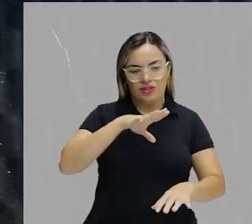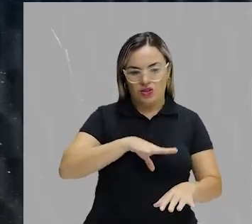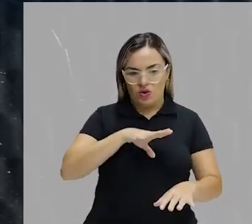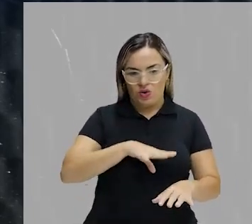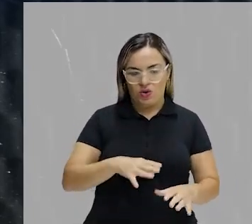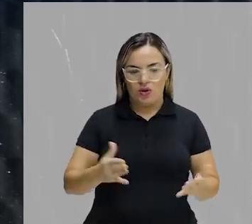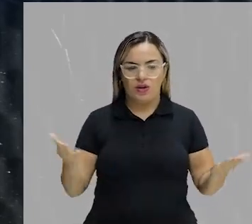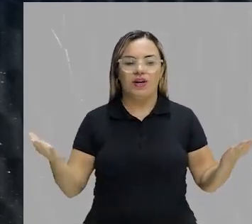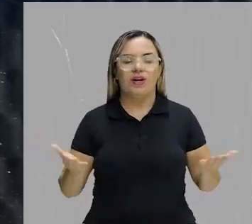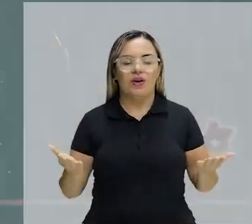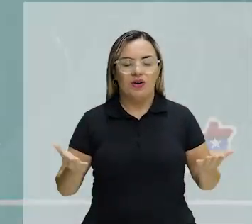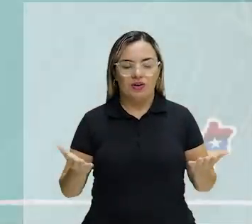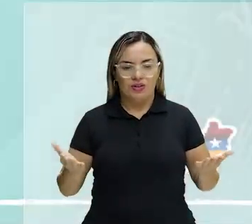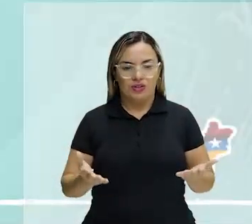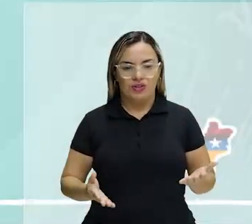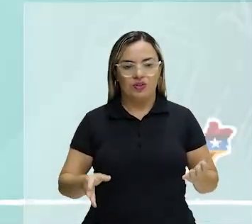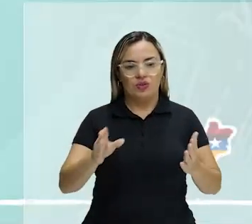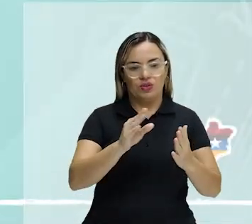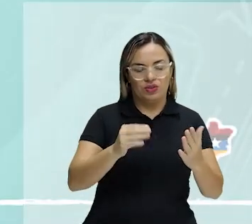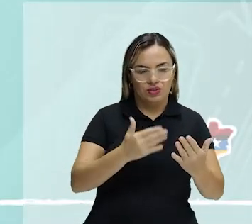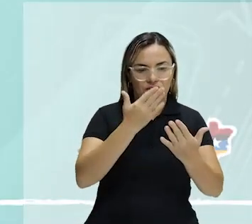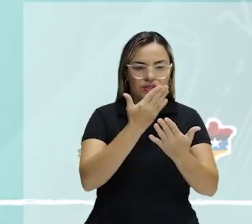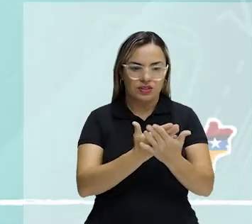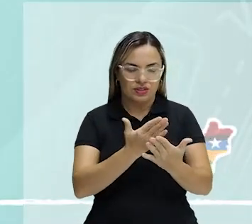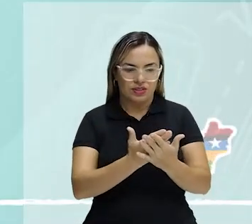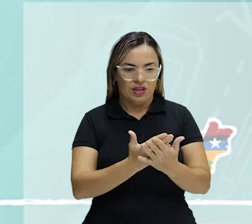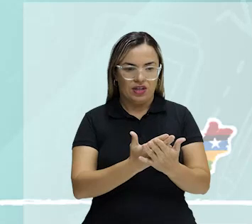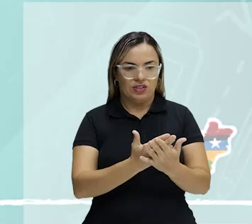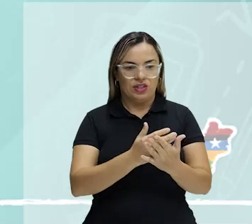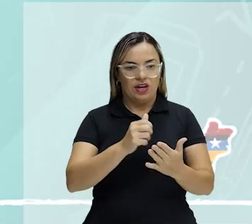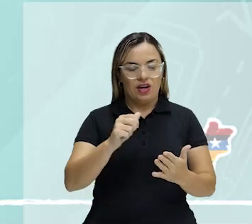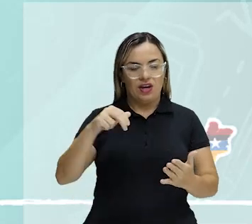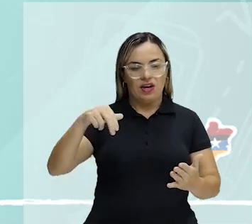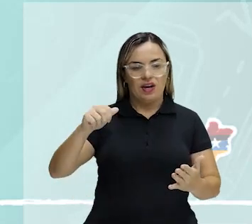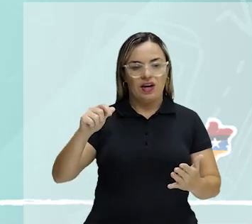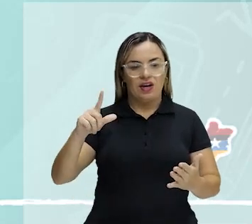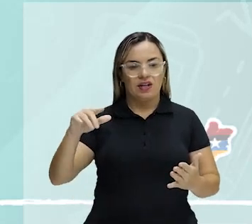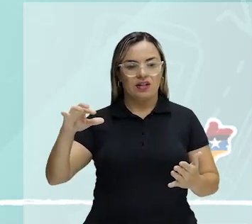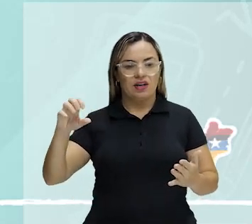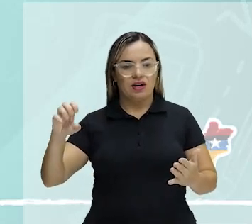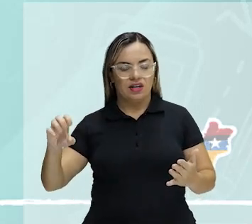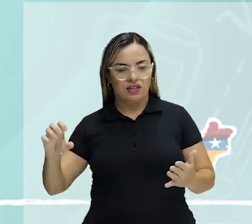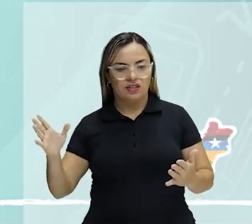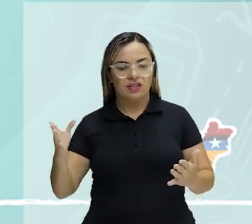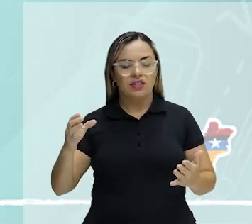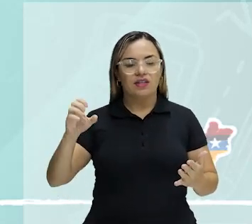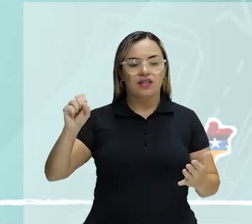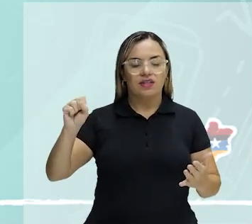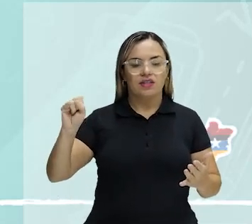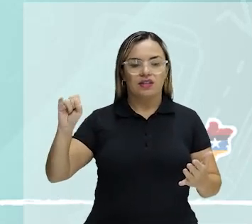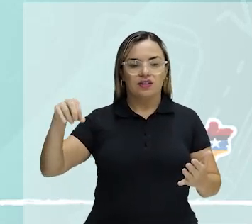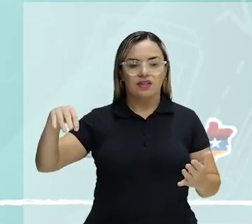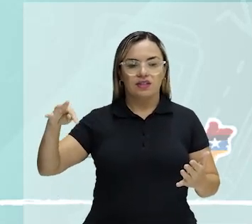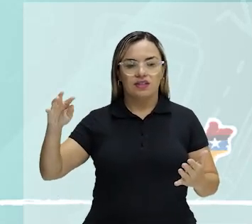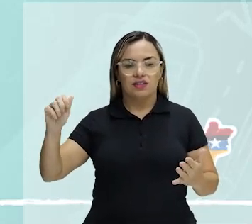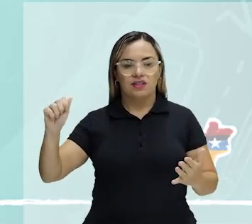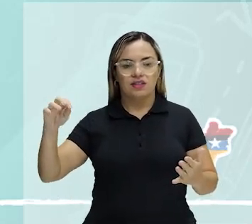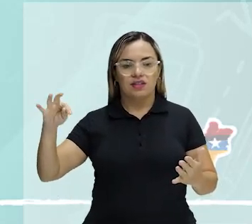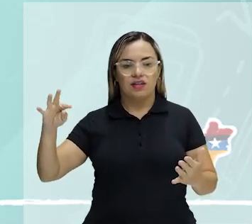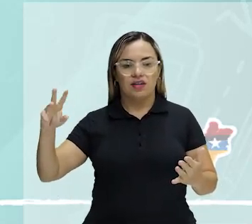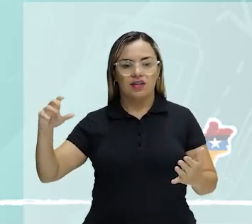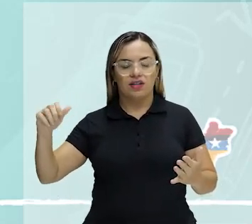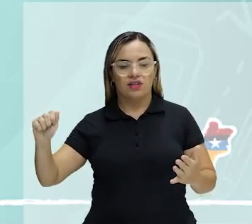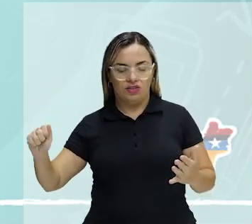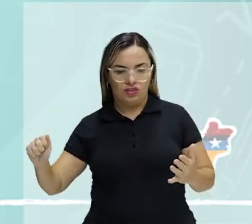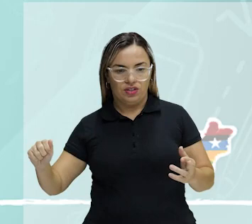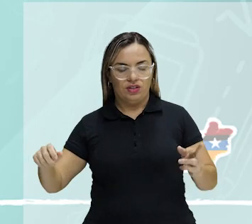Hoje nós vamos trabalhar a análise sintática do período composto. Nós já estudamos frase, oração,